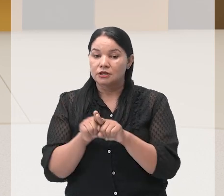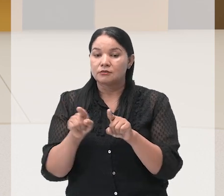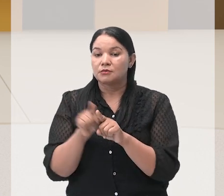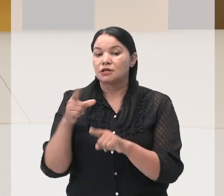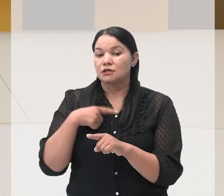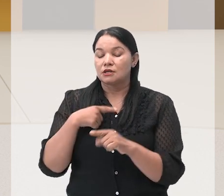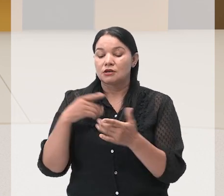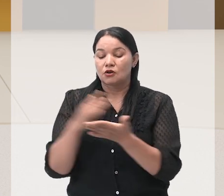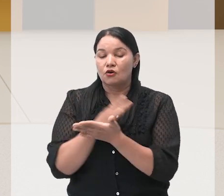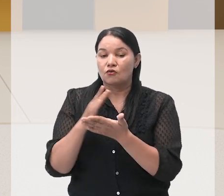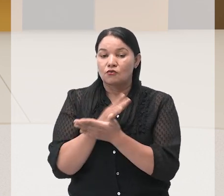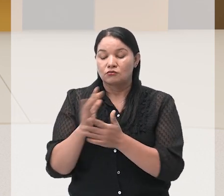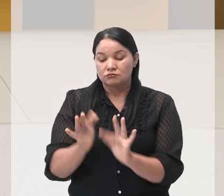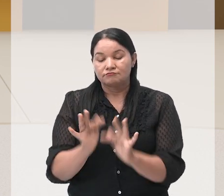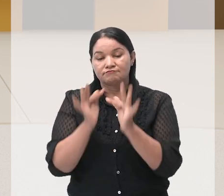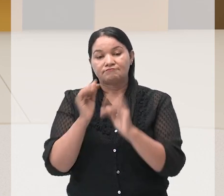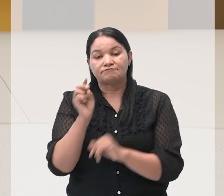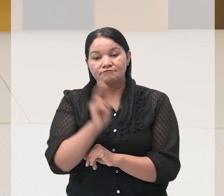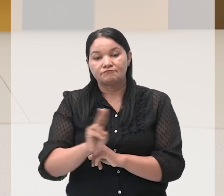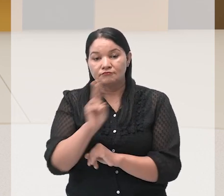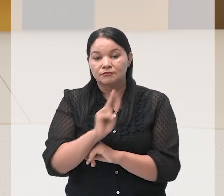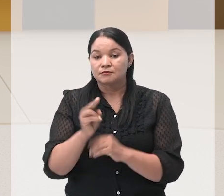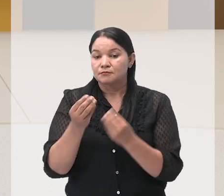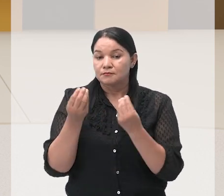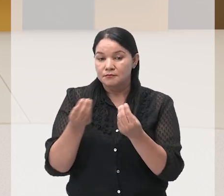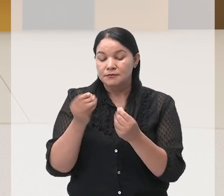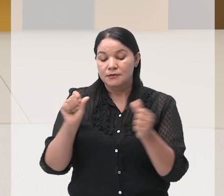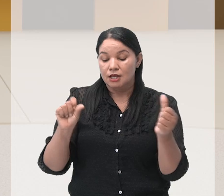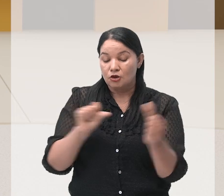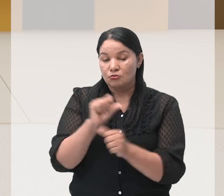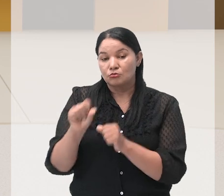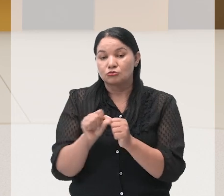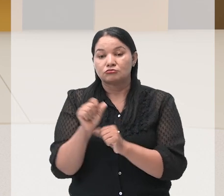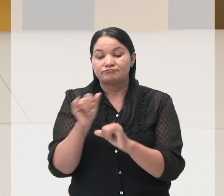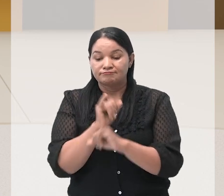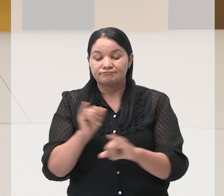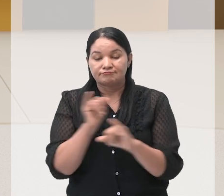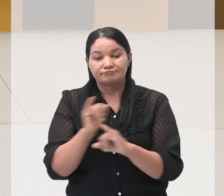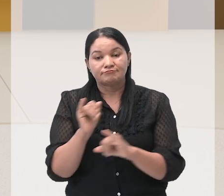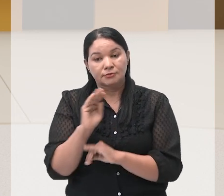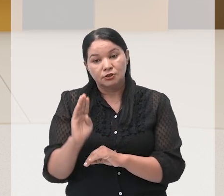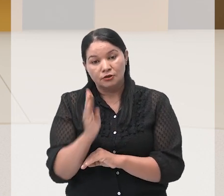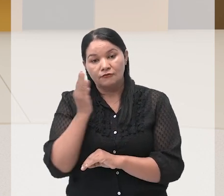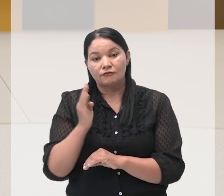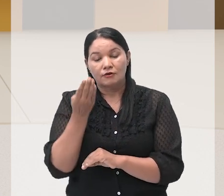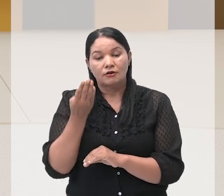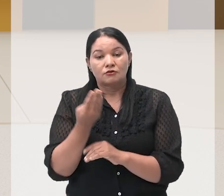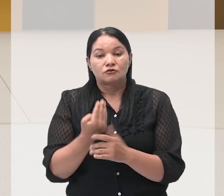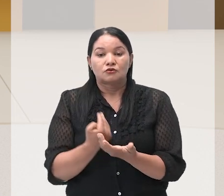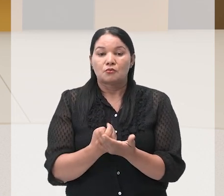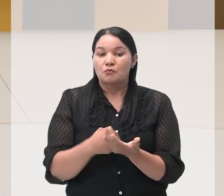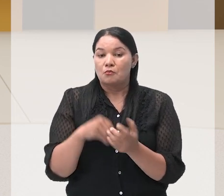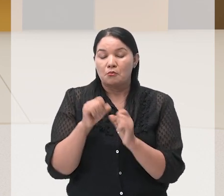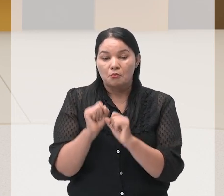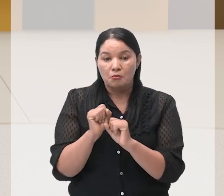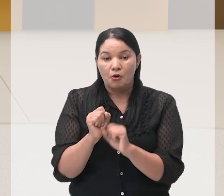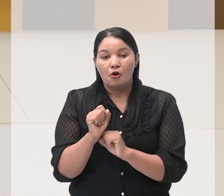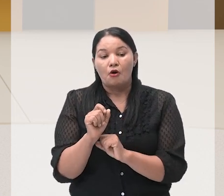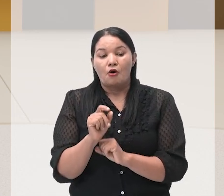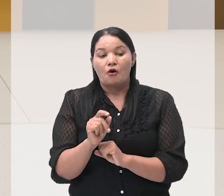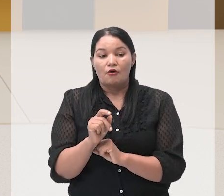dano e trazer informações falsas, principalmente por meio do deepfake, que são essas